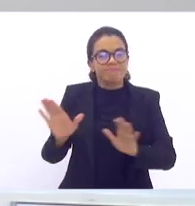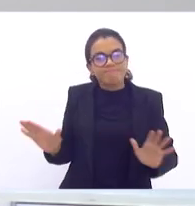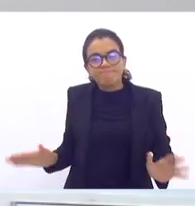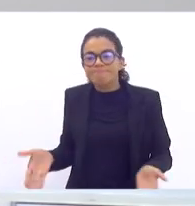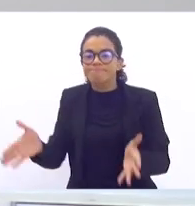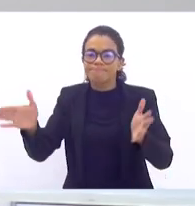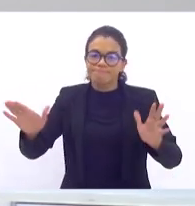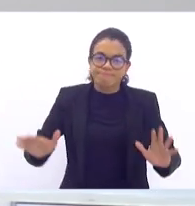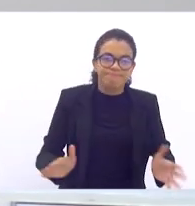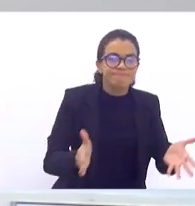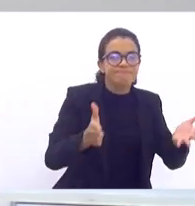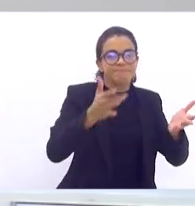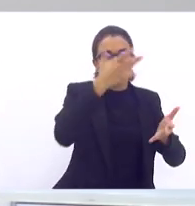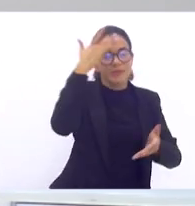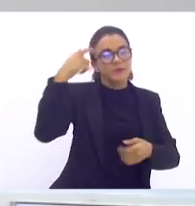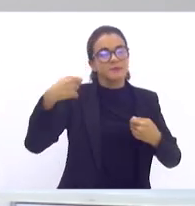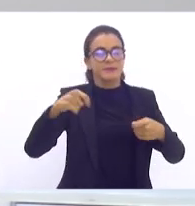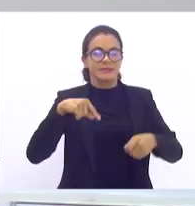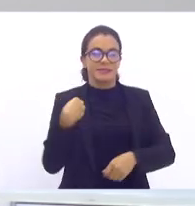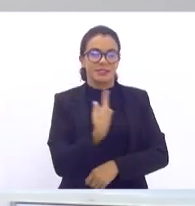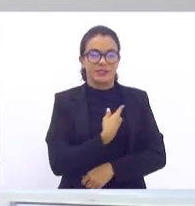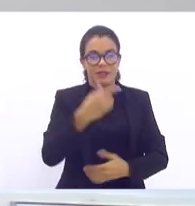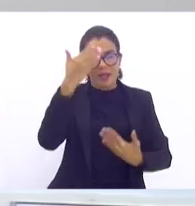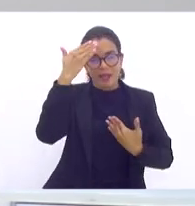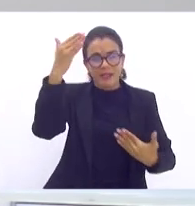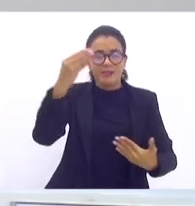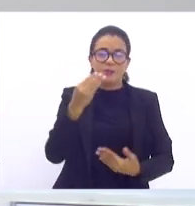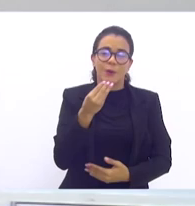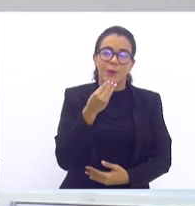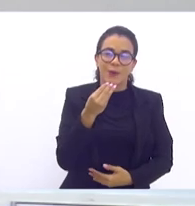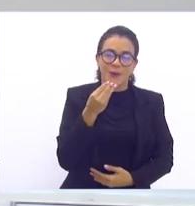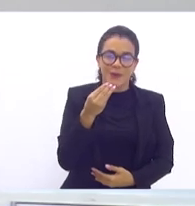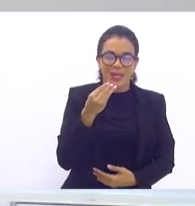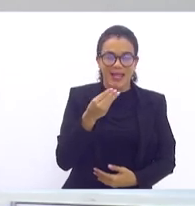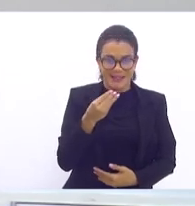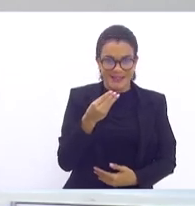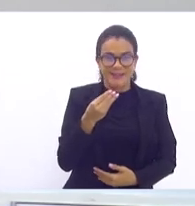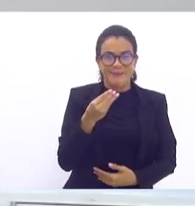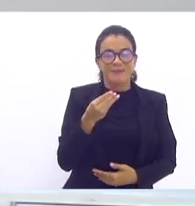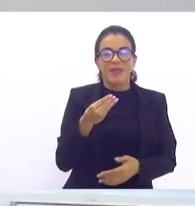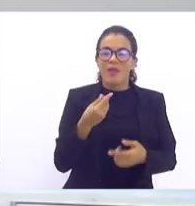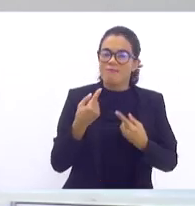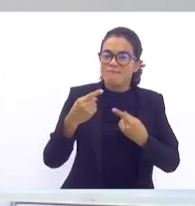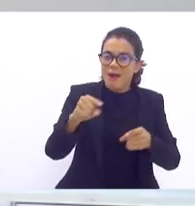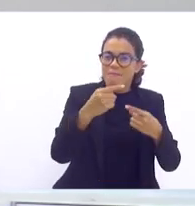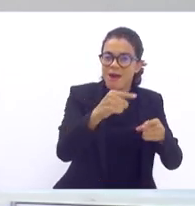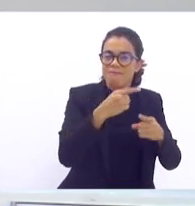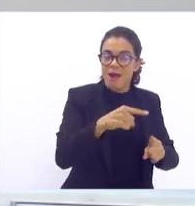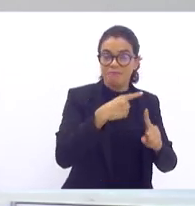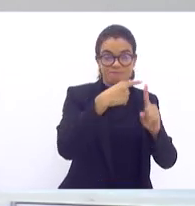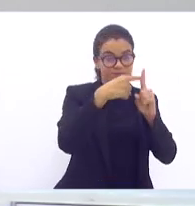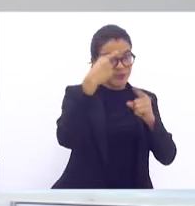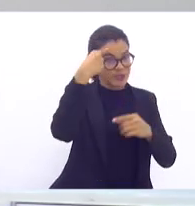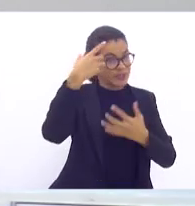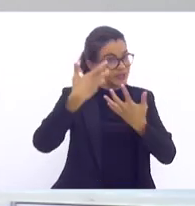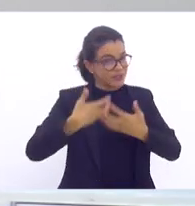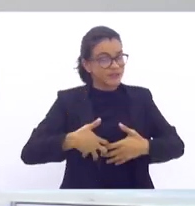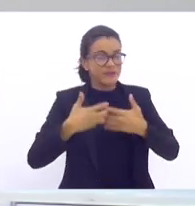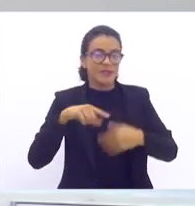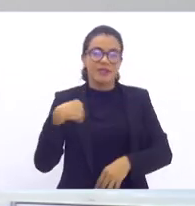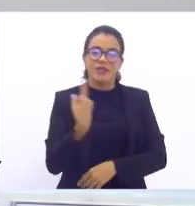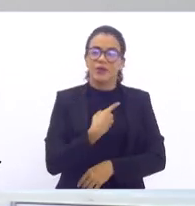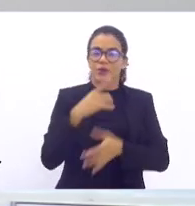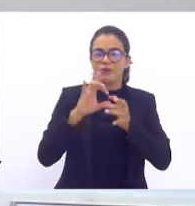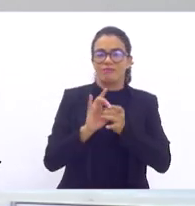que precisam da gente nesse momento então agradeço a oportunidade fica aqui uma provocação positiva e ao mesmo tempo a gente fica aberto